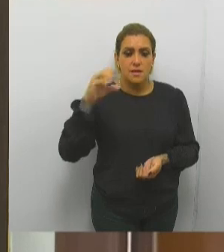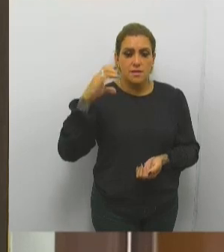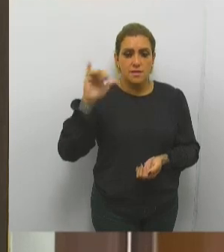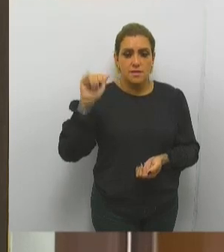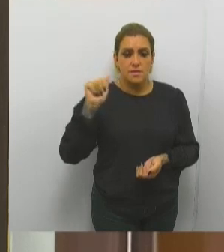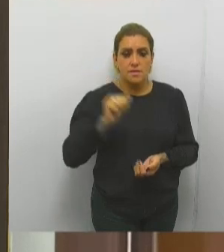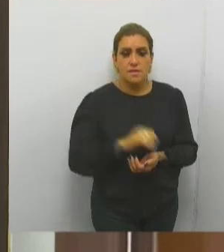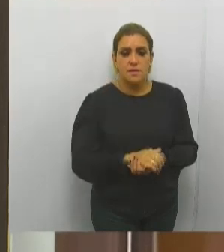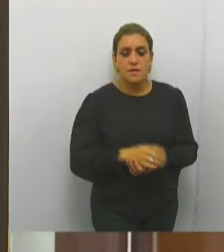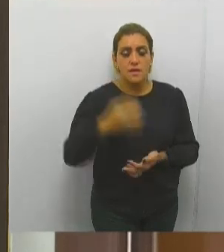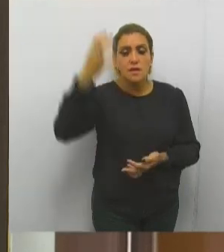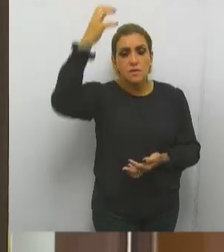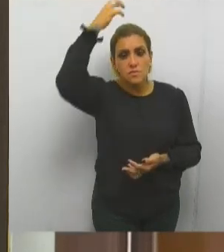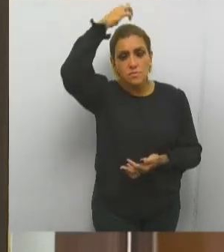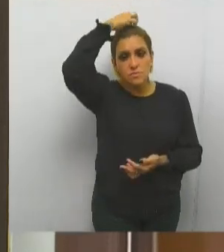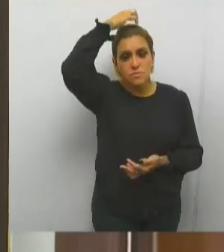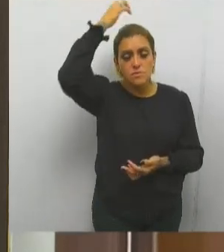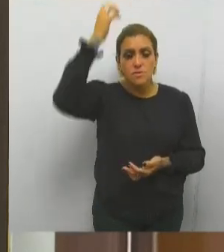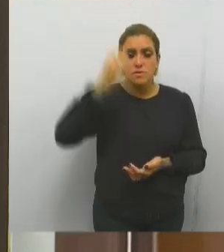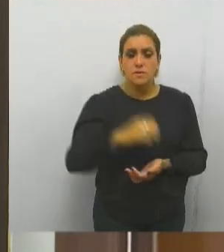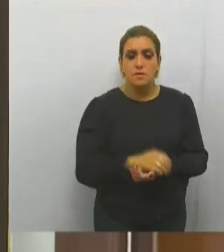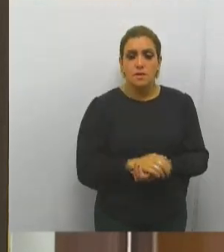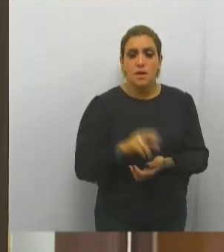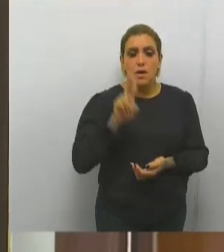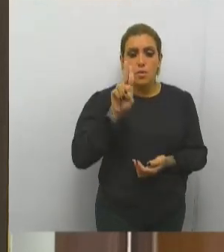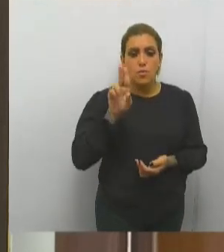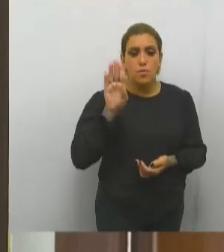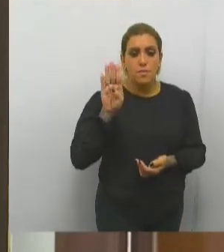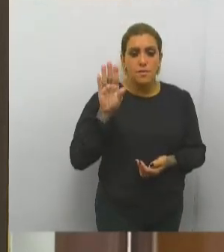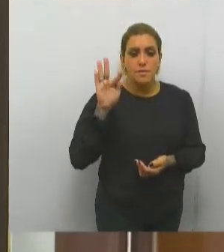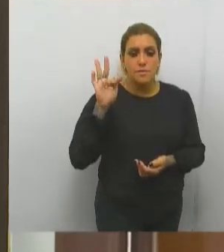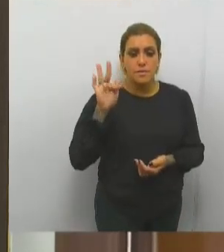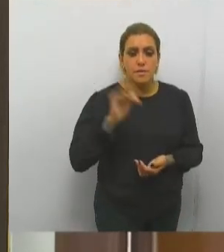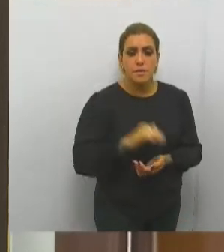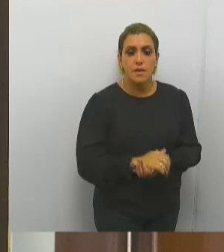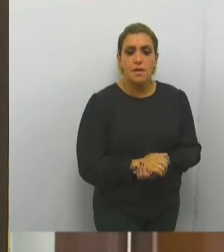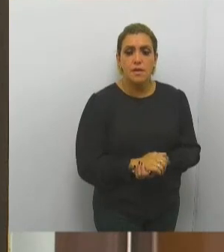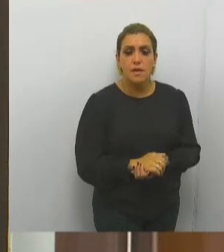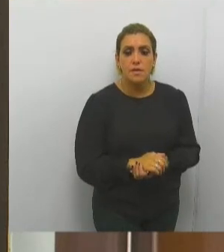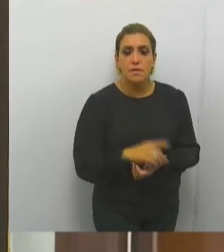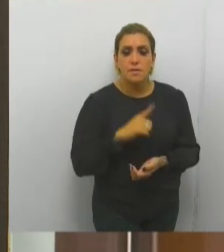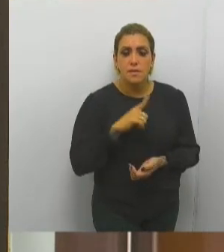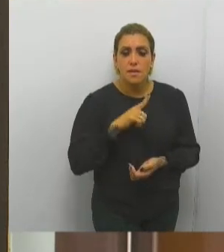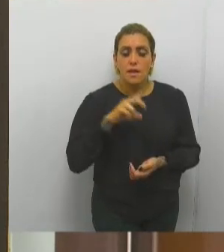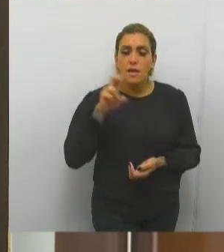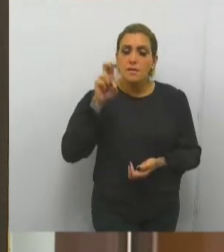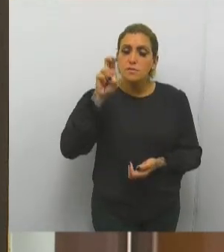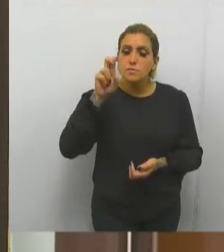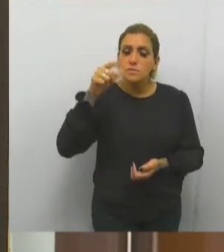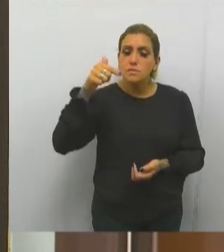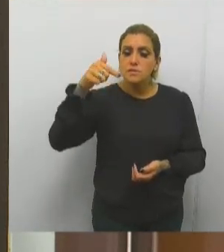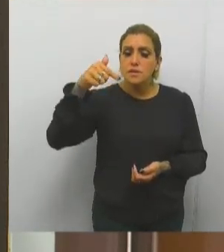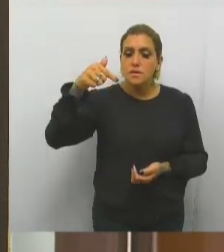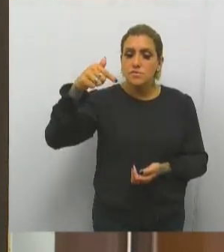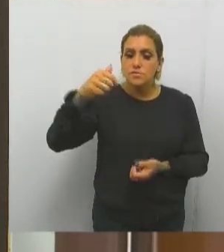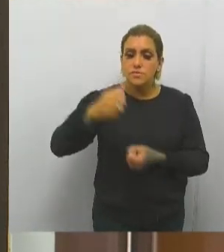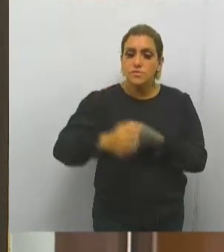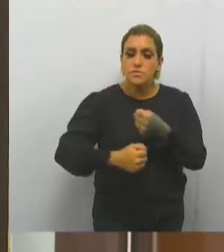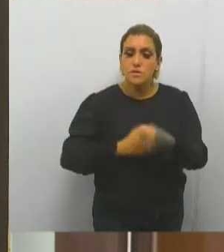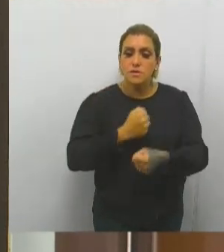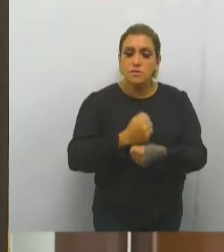Reis. A UBT é uma entidade que há 57 anos ela